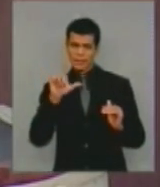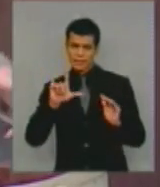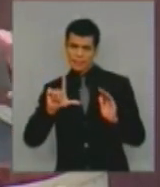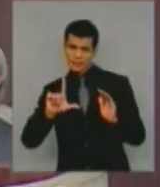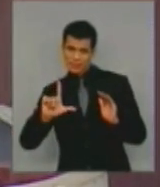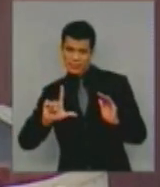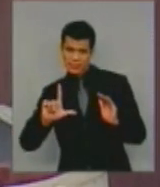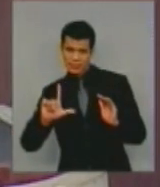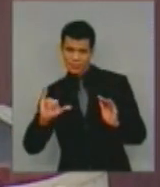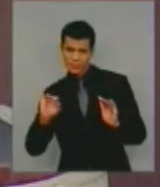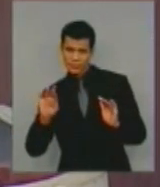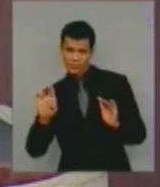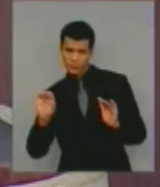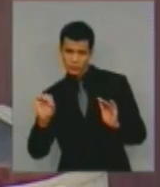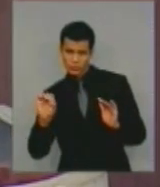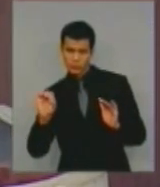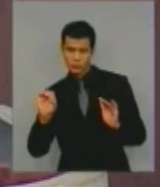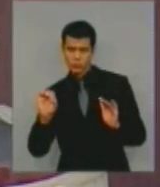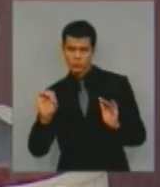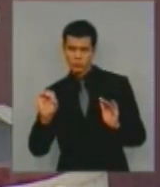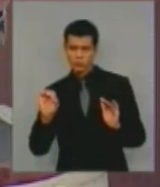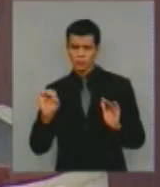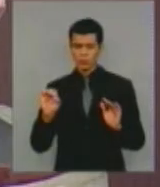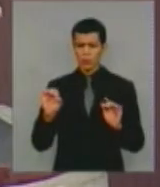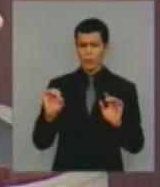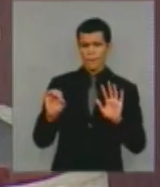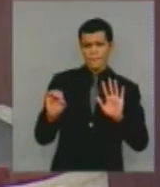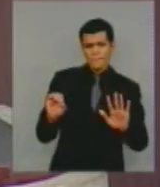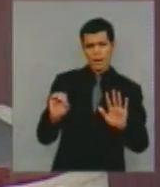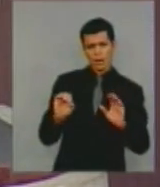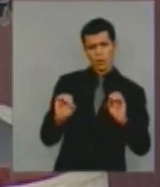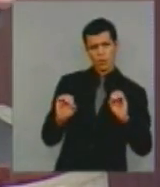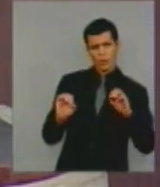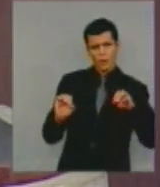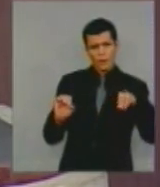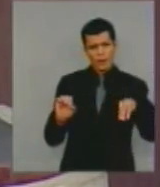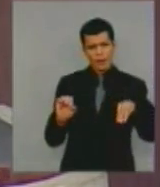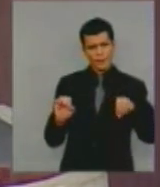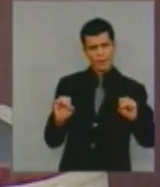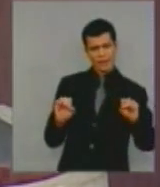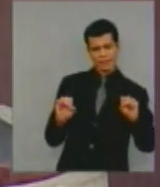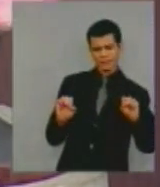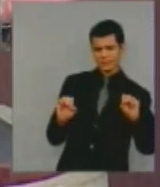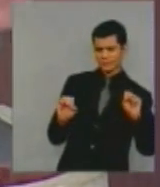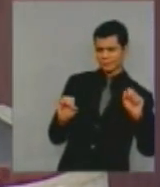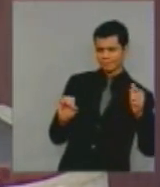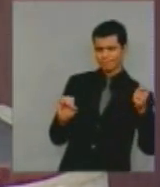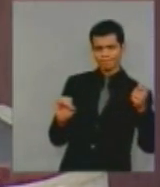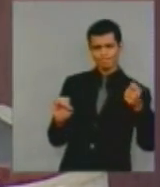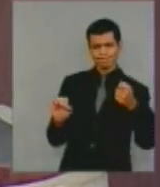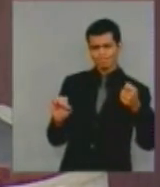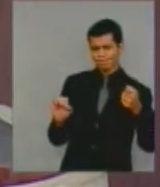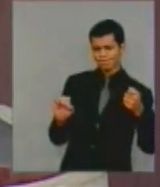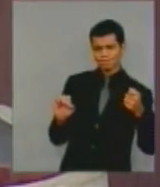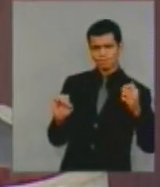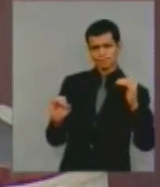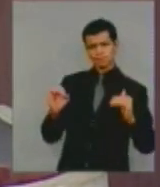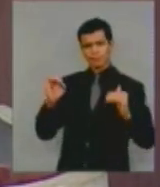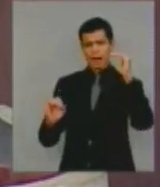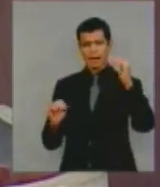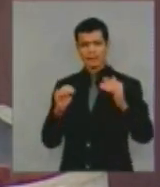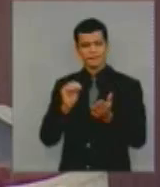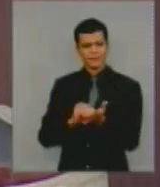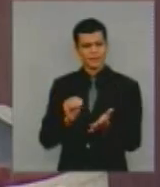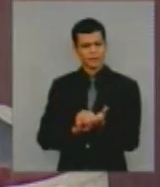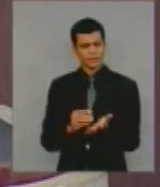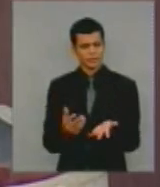Organização Mundial de Saúde. Agora, vejam só, é porque tem muita gente, deve ser por isso que está faltando água. Aí a